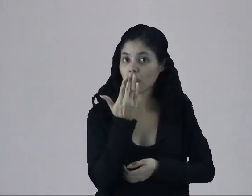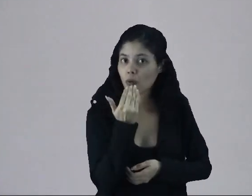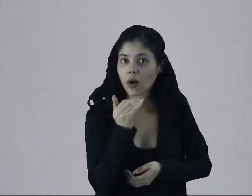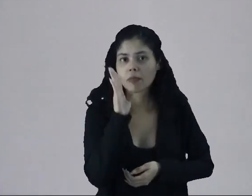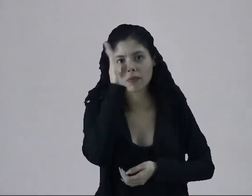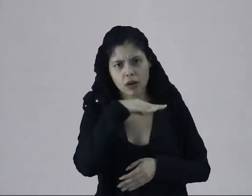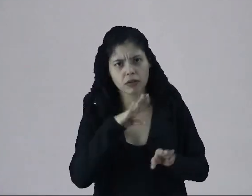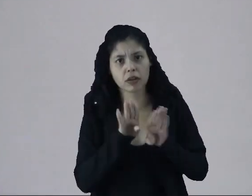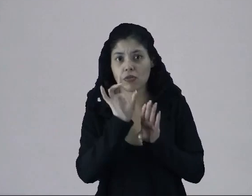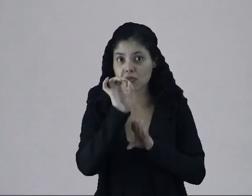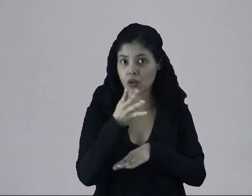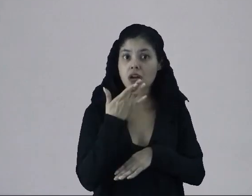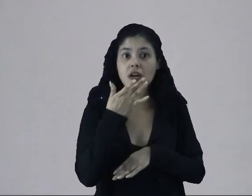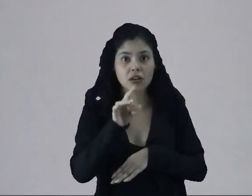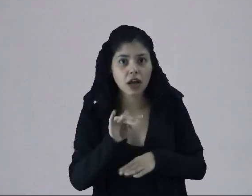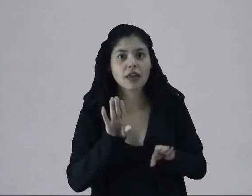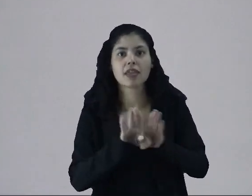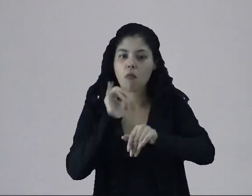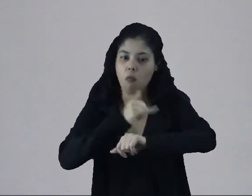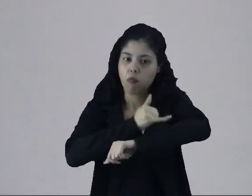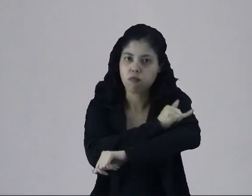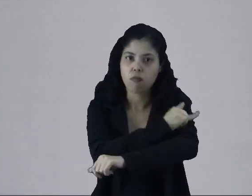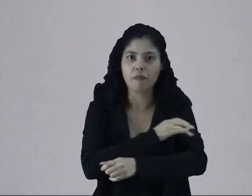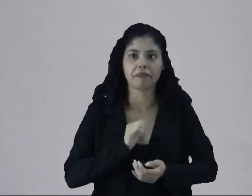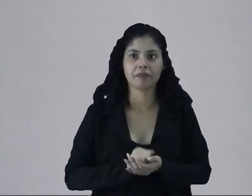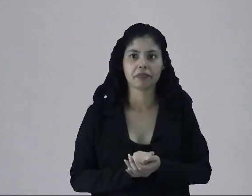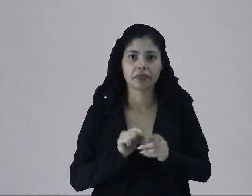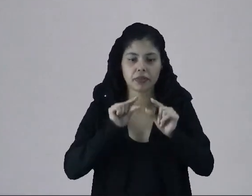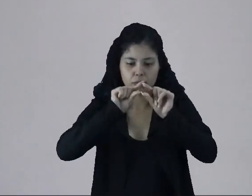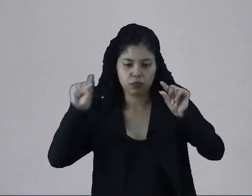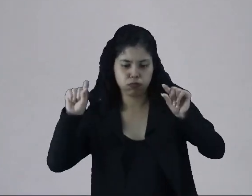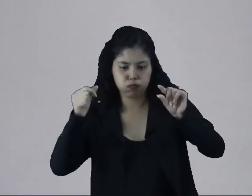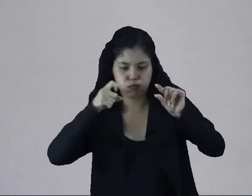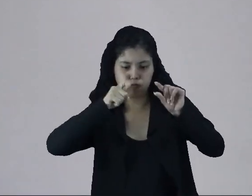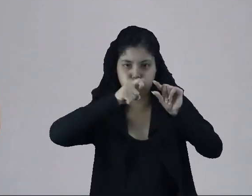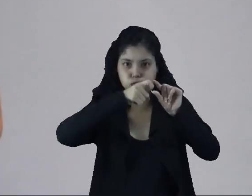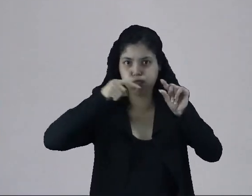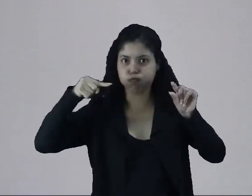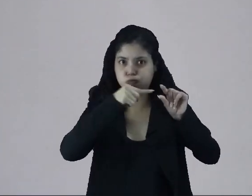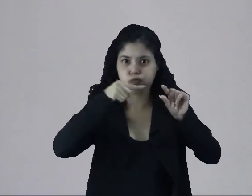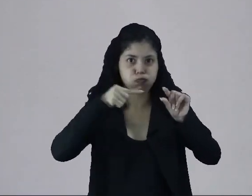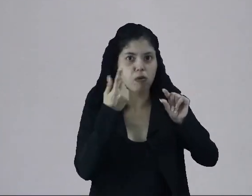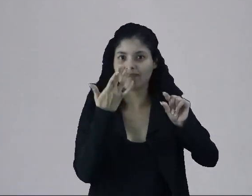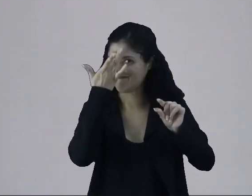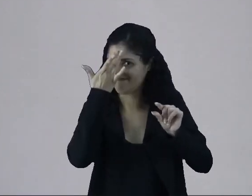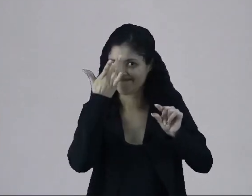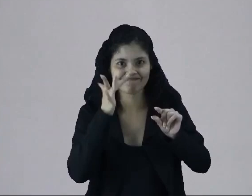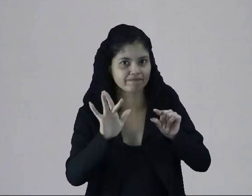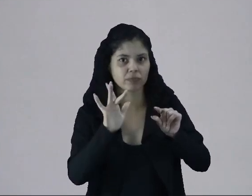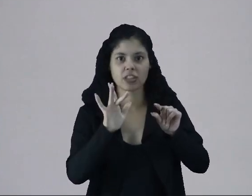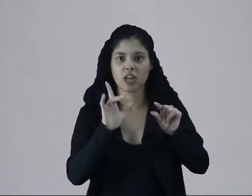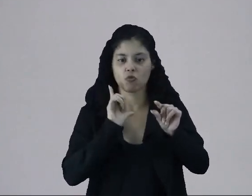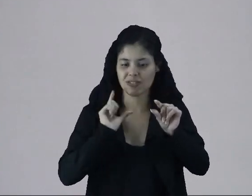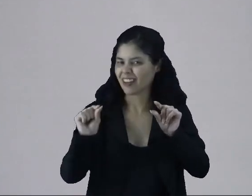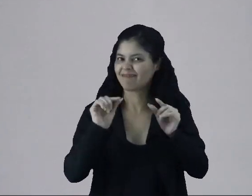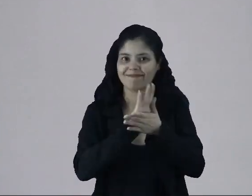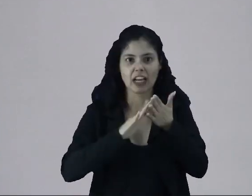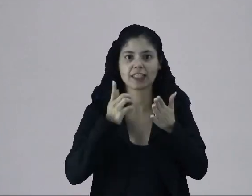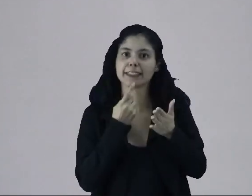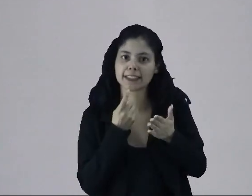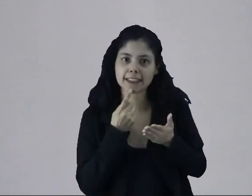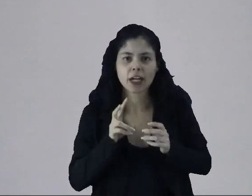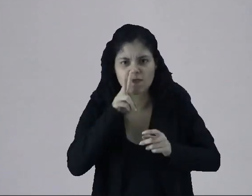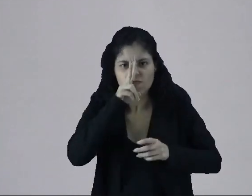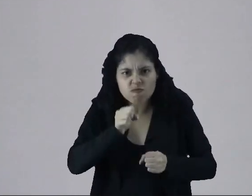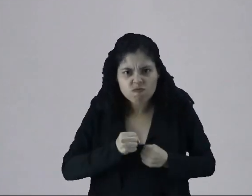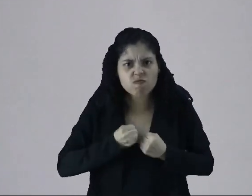não come só muito sal, come muita gordura. Isso vai entupindo lá as suas artérias e veias. Então isso vai aumentando a pressão cardíaca, ou seja, a